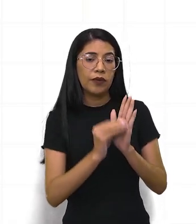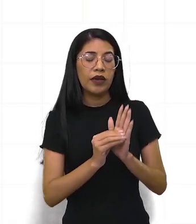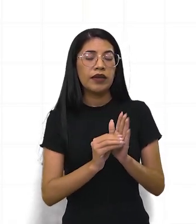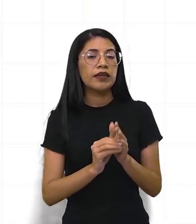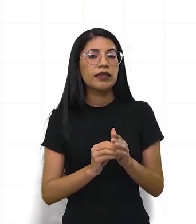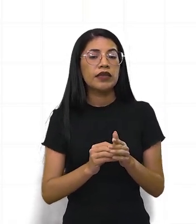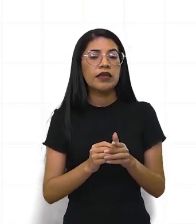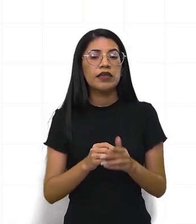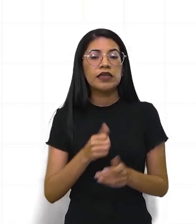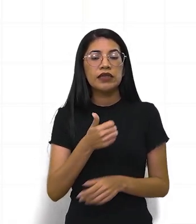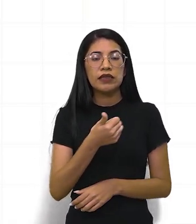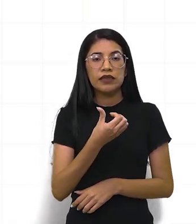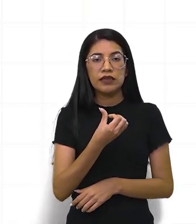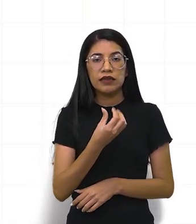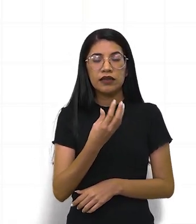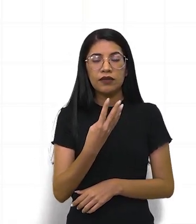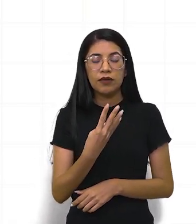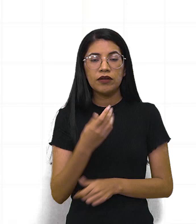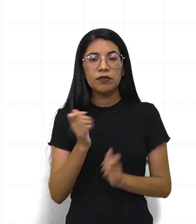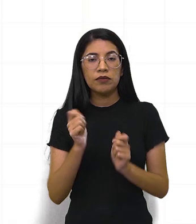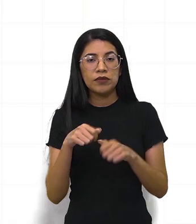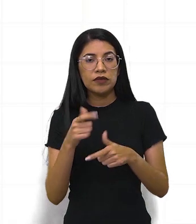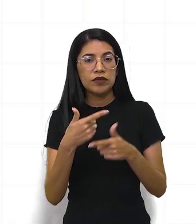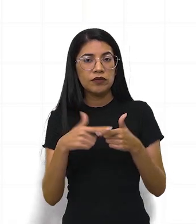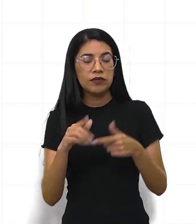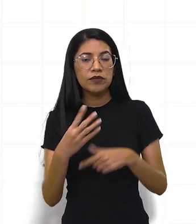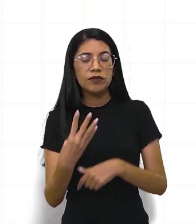divisor de 164.